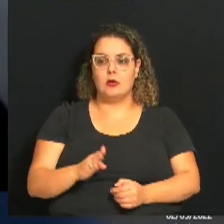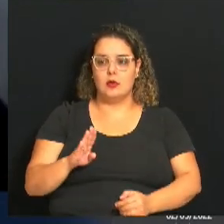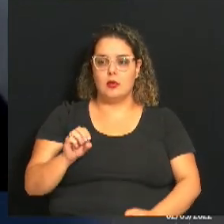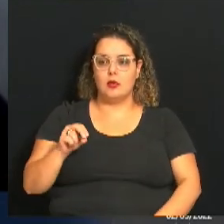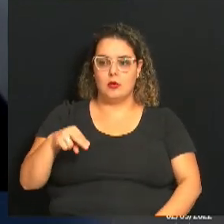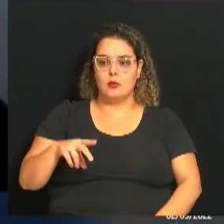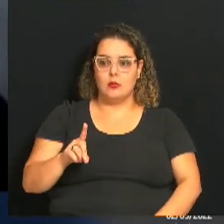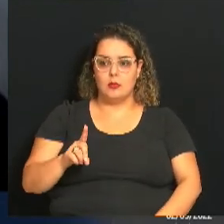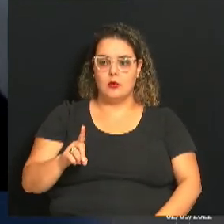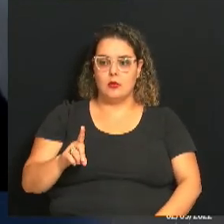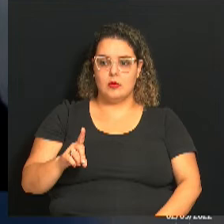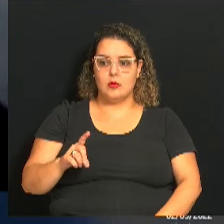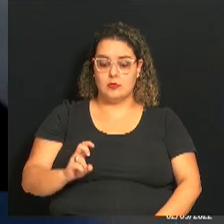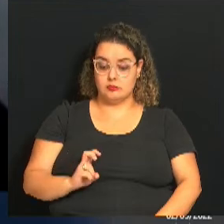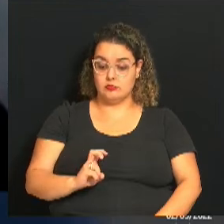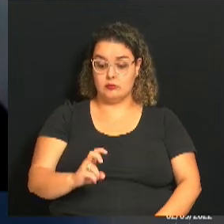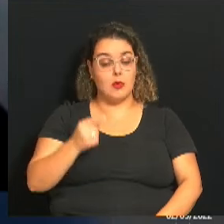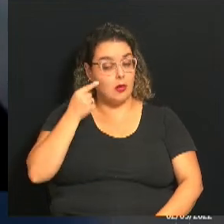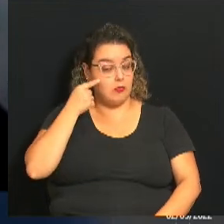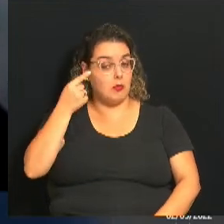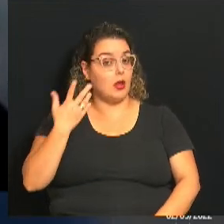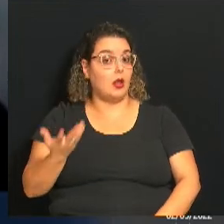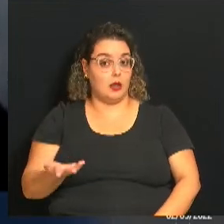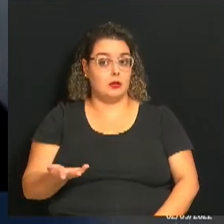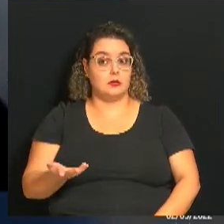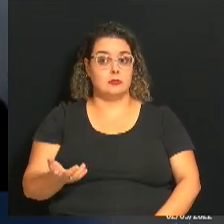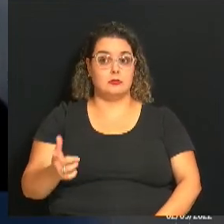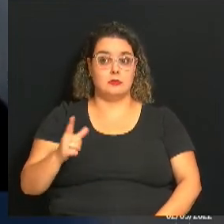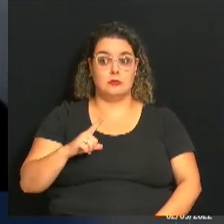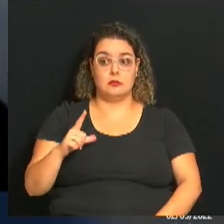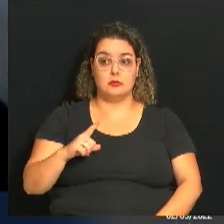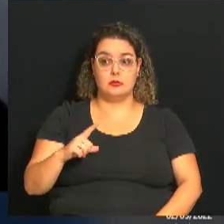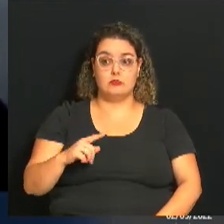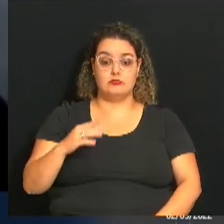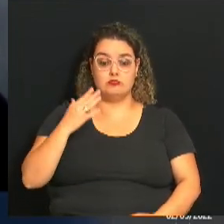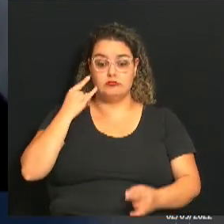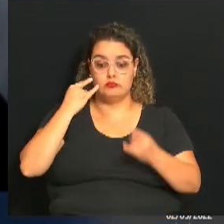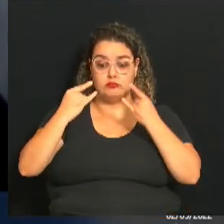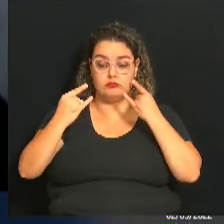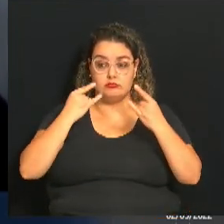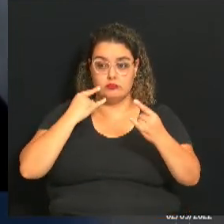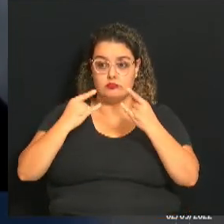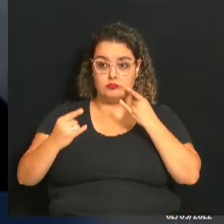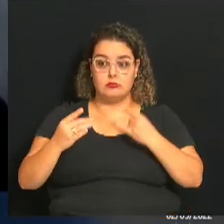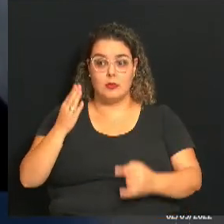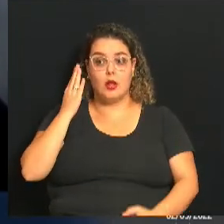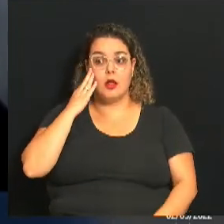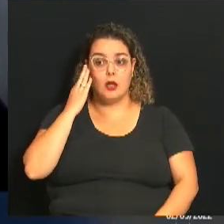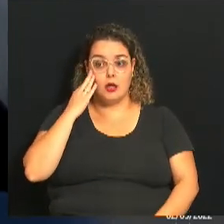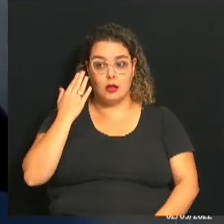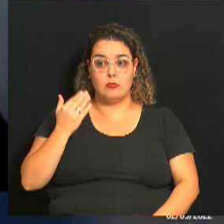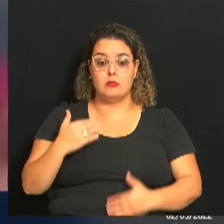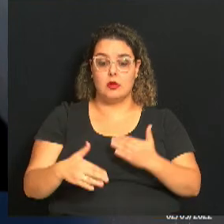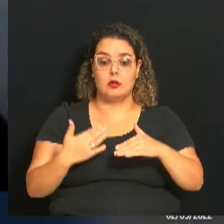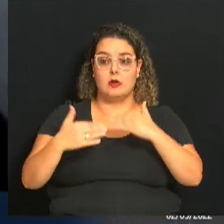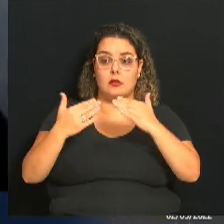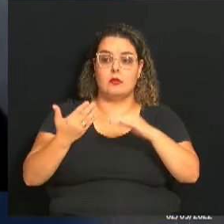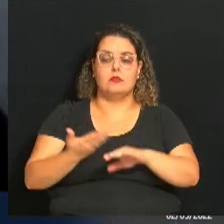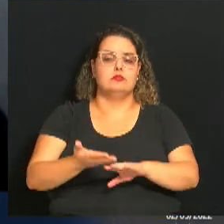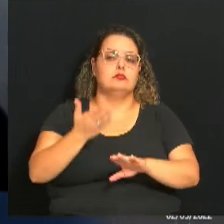é uma ideia, né, de ter isso como um chamariz. A gente sabe que tem muita coisa a ser desenvolvida por trás